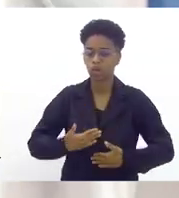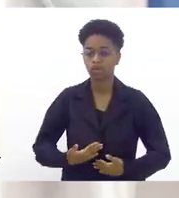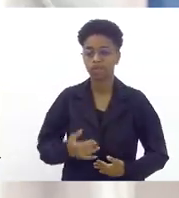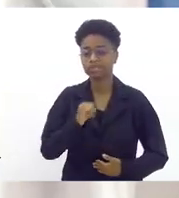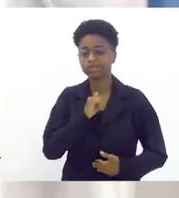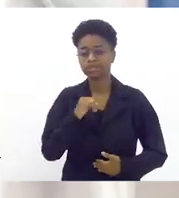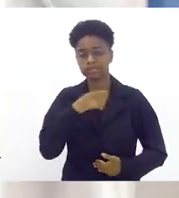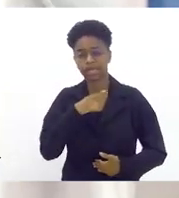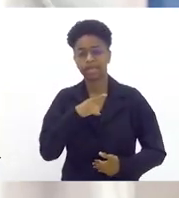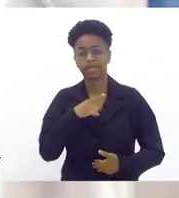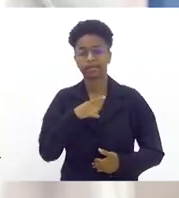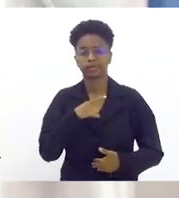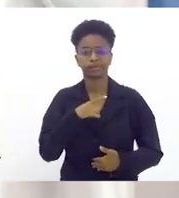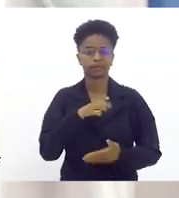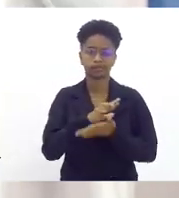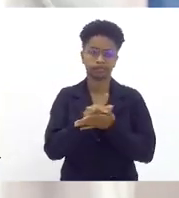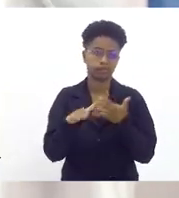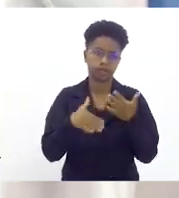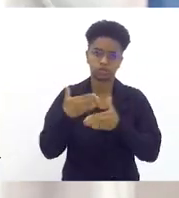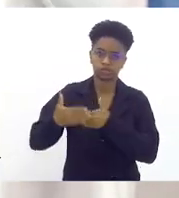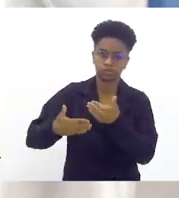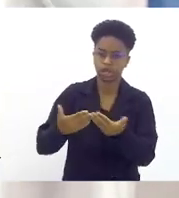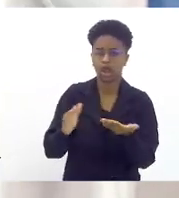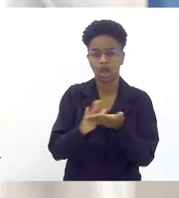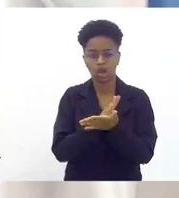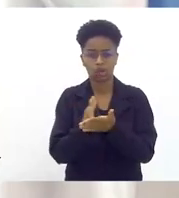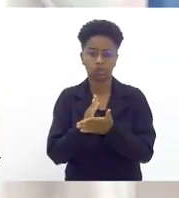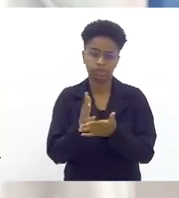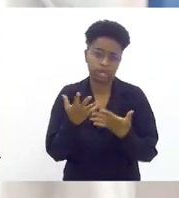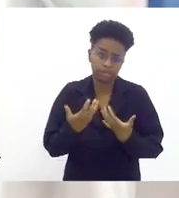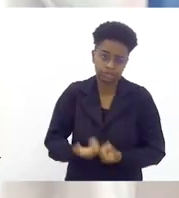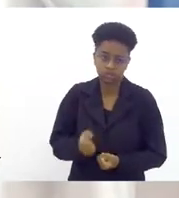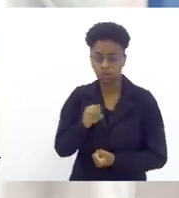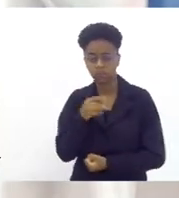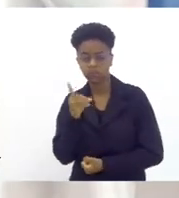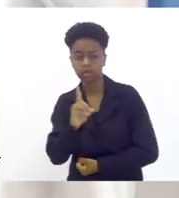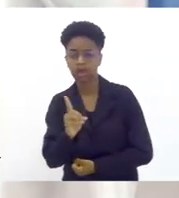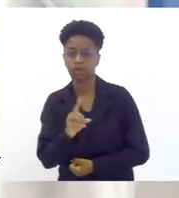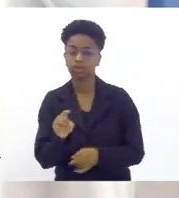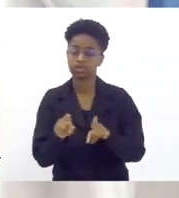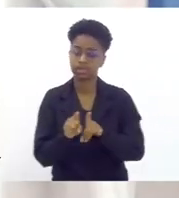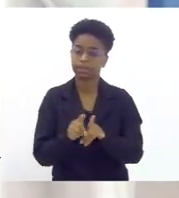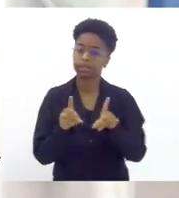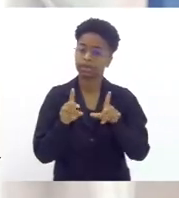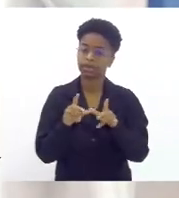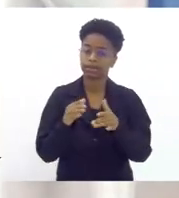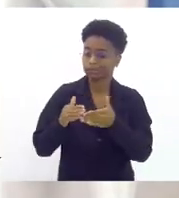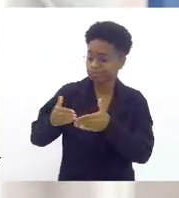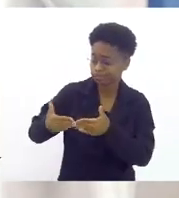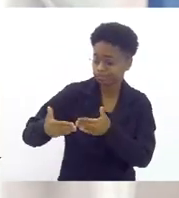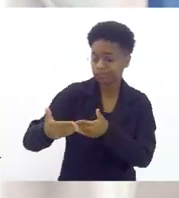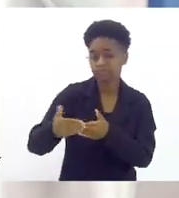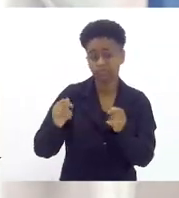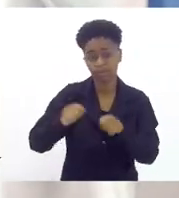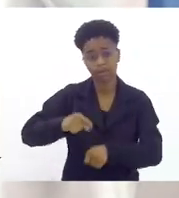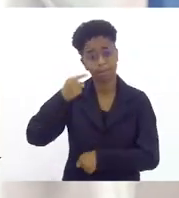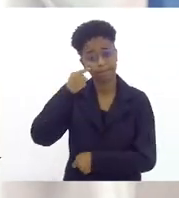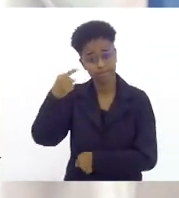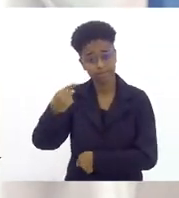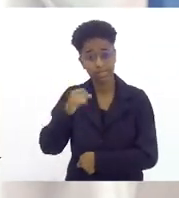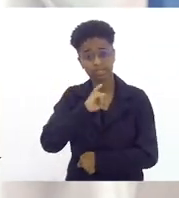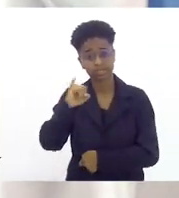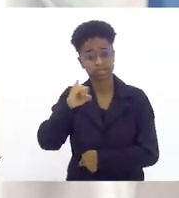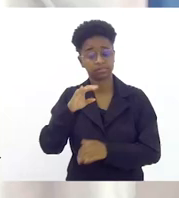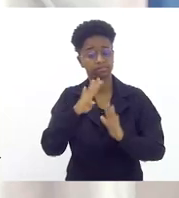uma série de procedimentos que alguns adotam ou não. Então, sobre, a partir disso, o